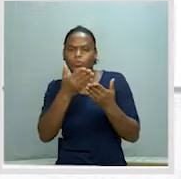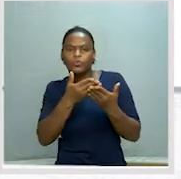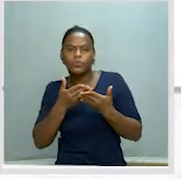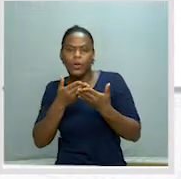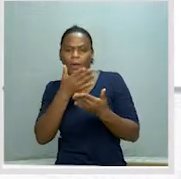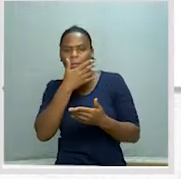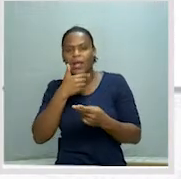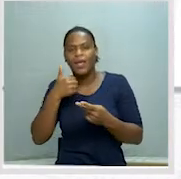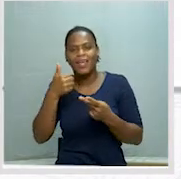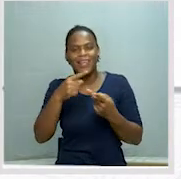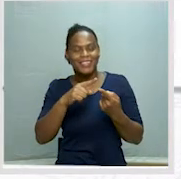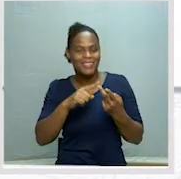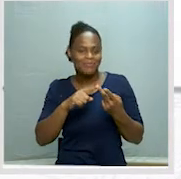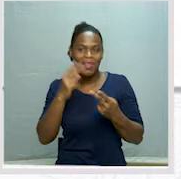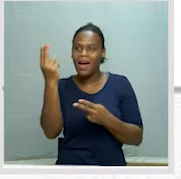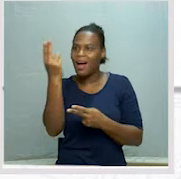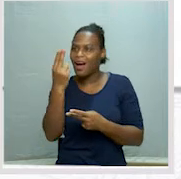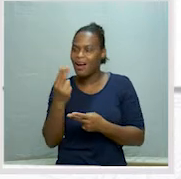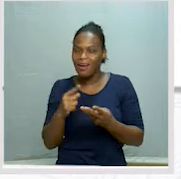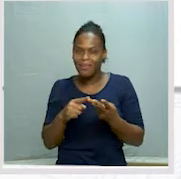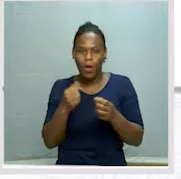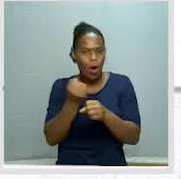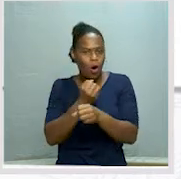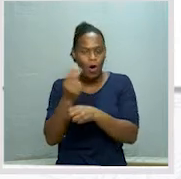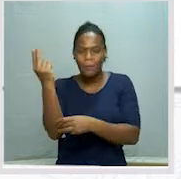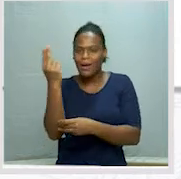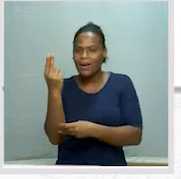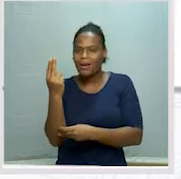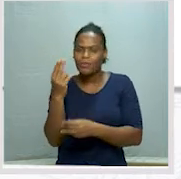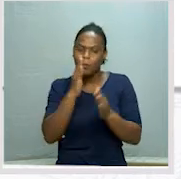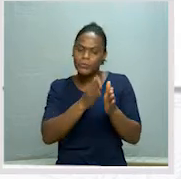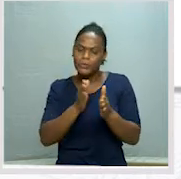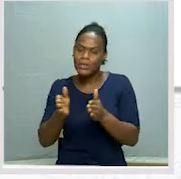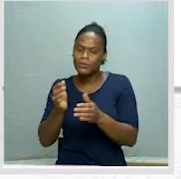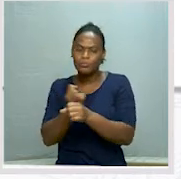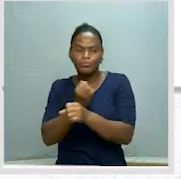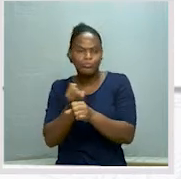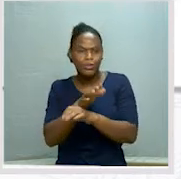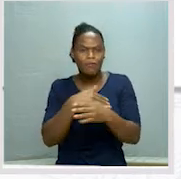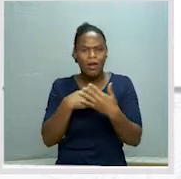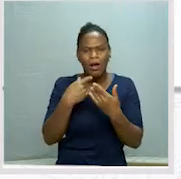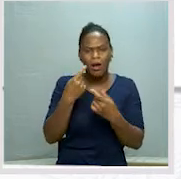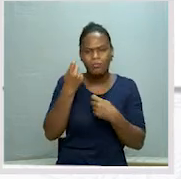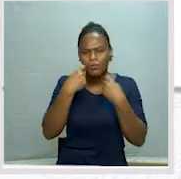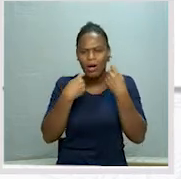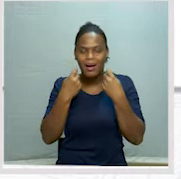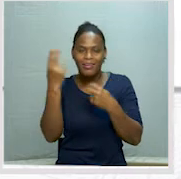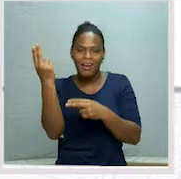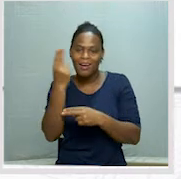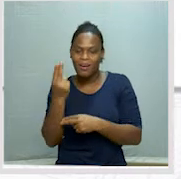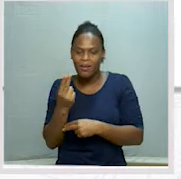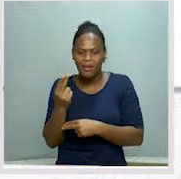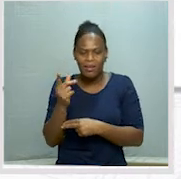a beleza, a arte, as obras de arte, os processos de produzir e de exprimir a arte e alguns